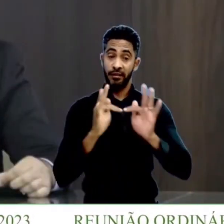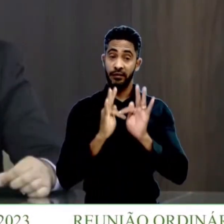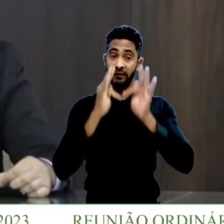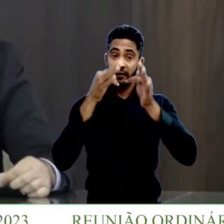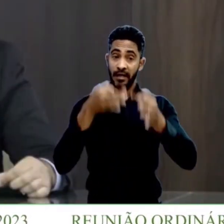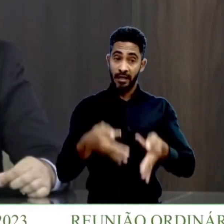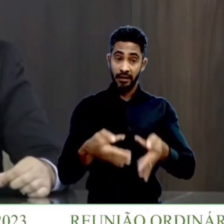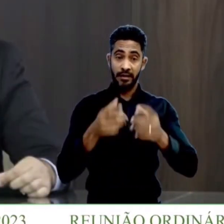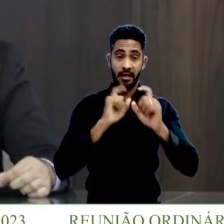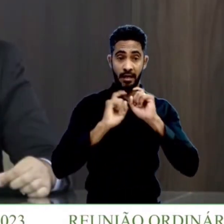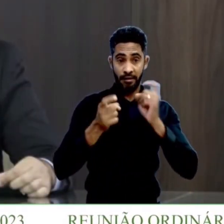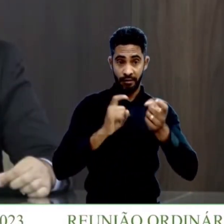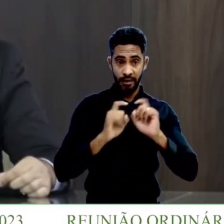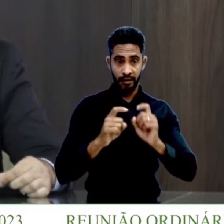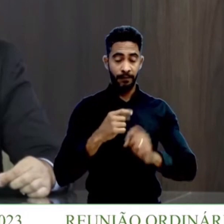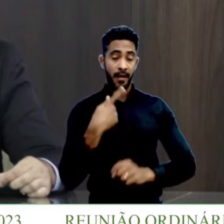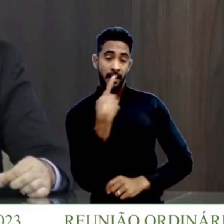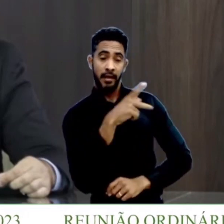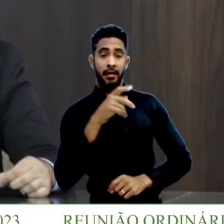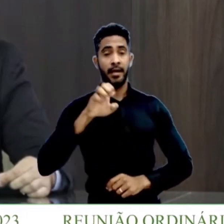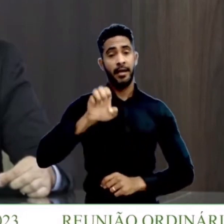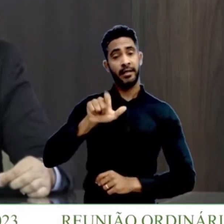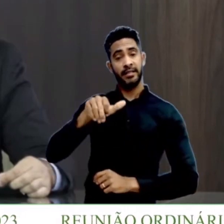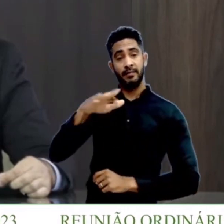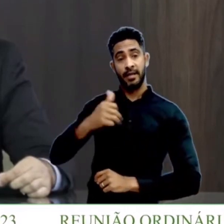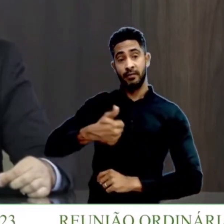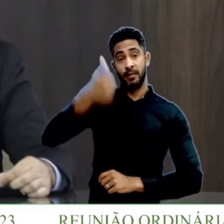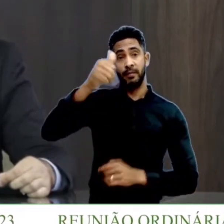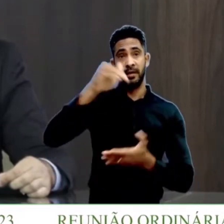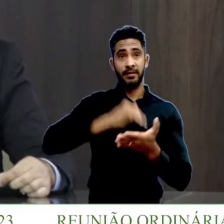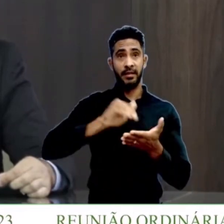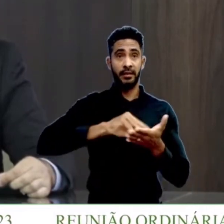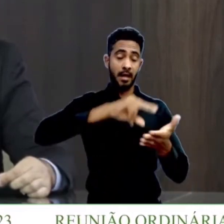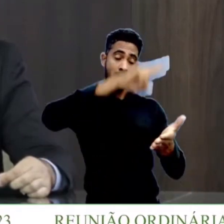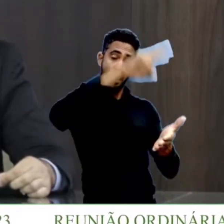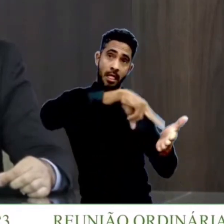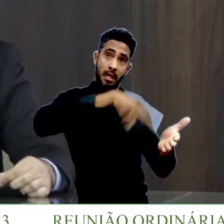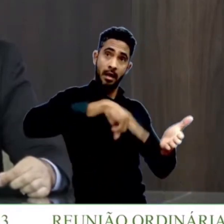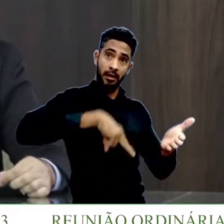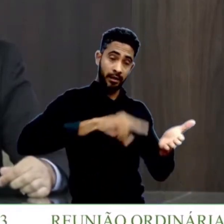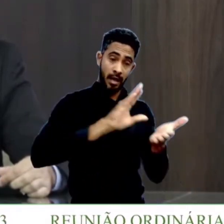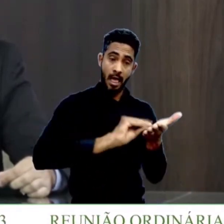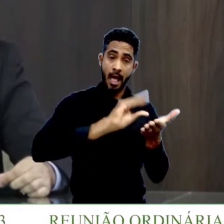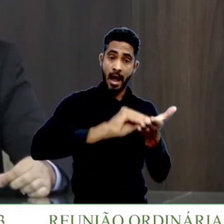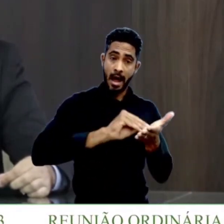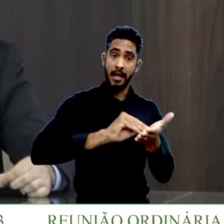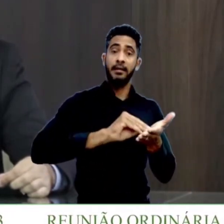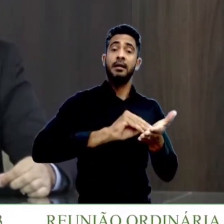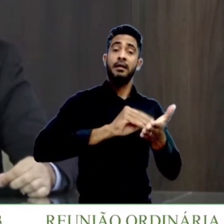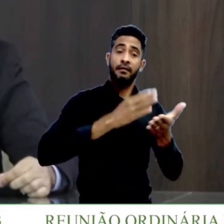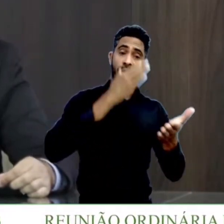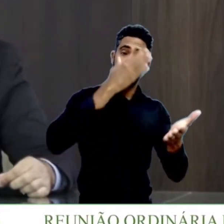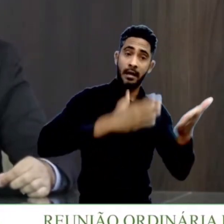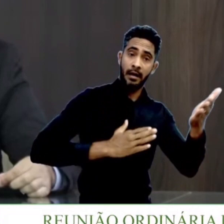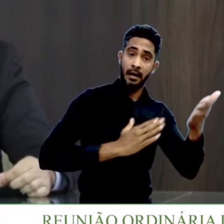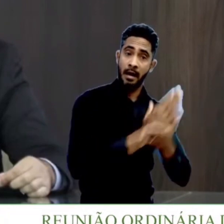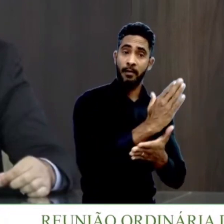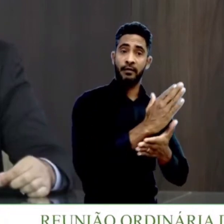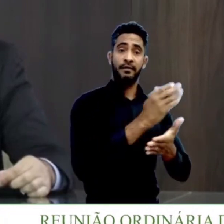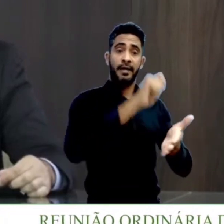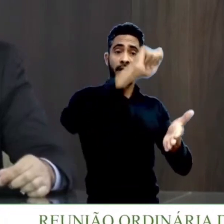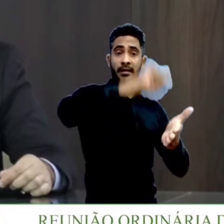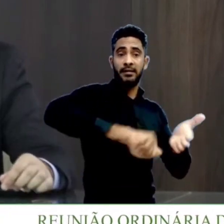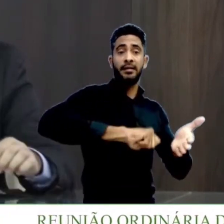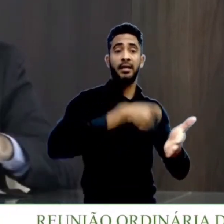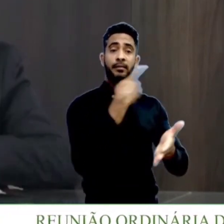reunião. Eu, Elismácio Borges Ferreira, primeiro secretário, lavrei a presente ata, que é lida e aprovada, vai assinada por mim e pelo